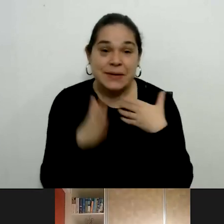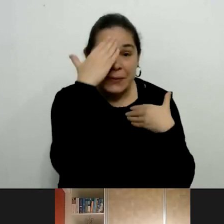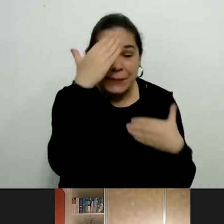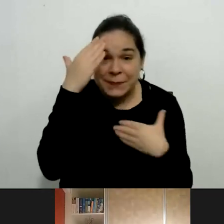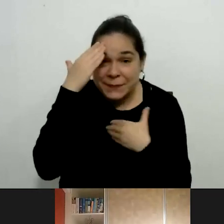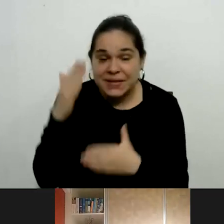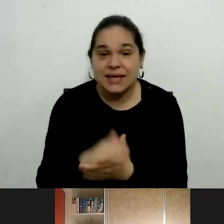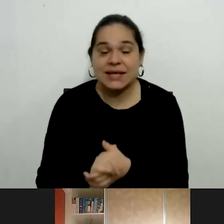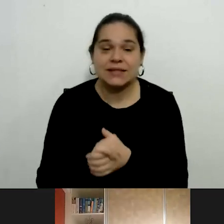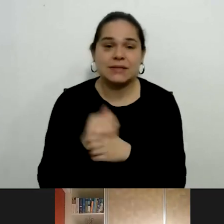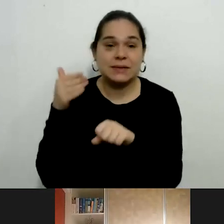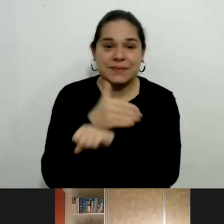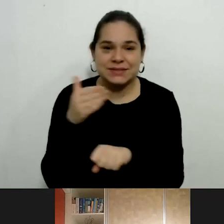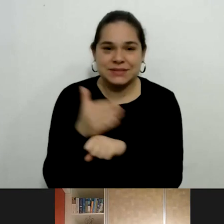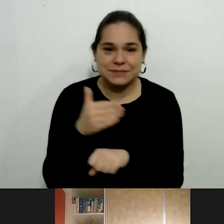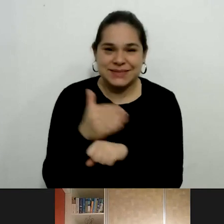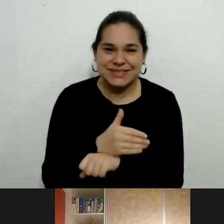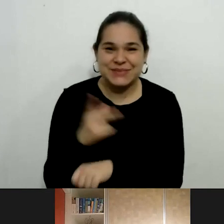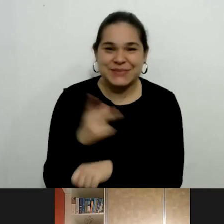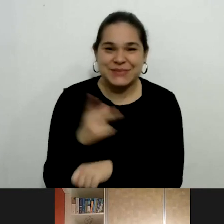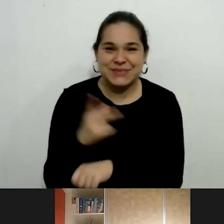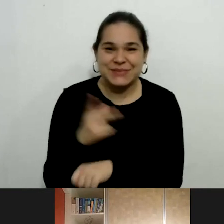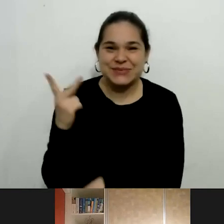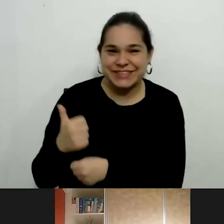participação dos dois aí, nossos dois diretores.